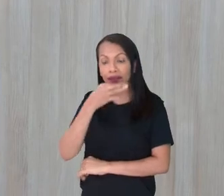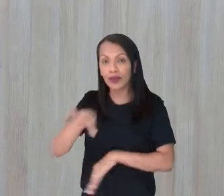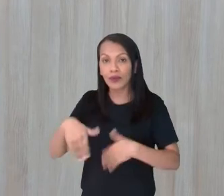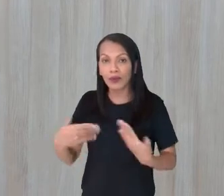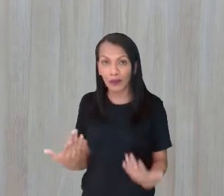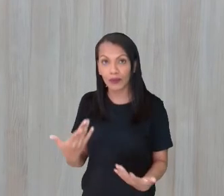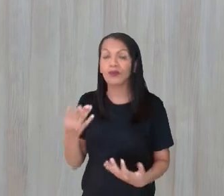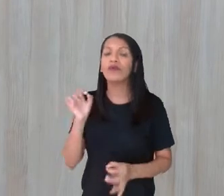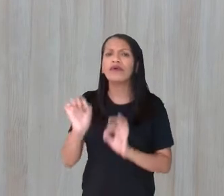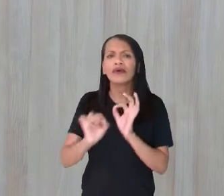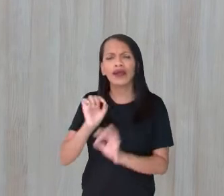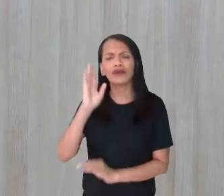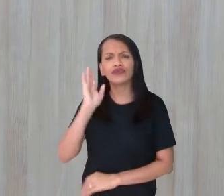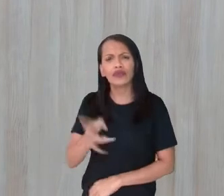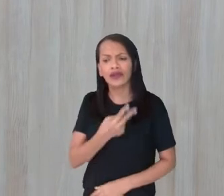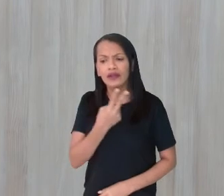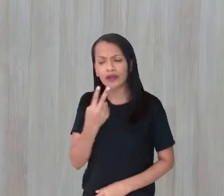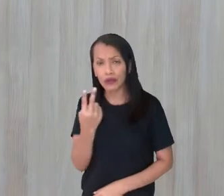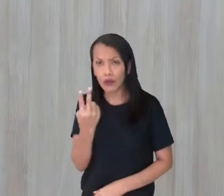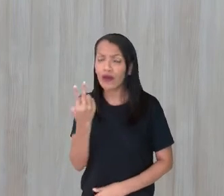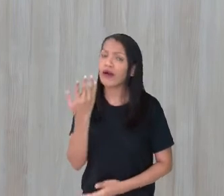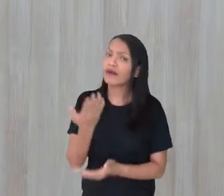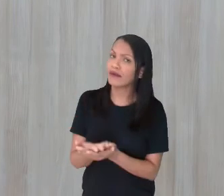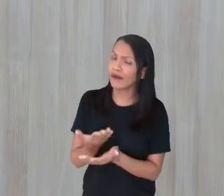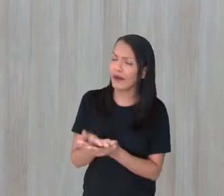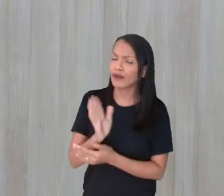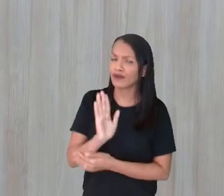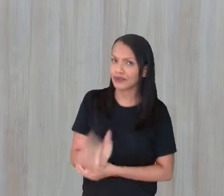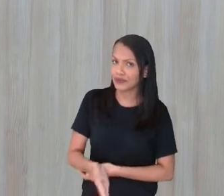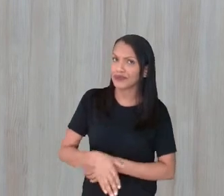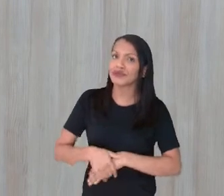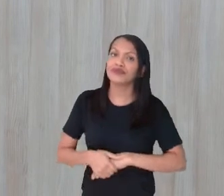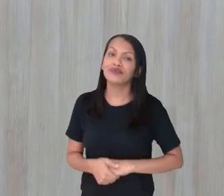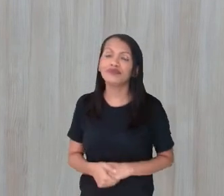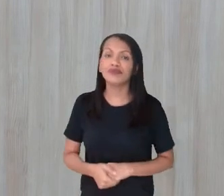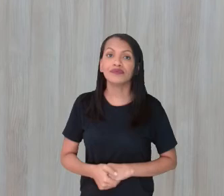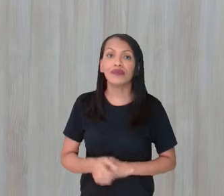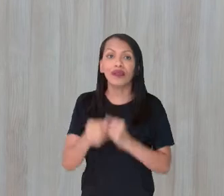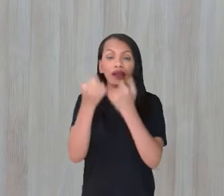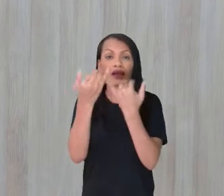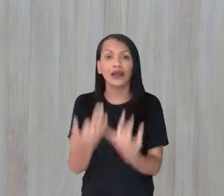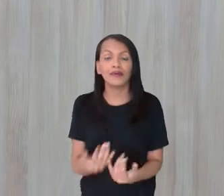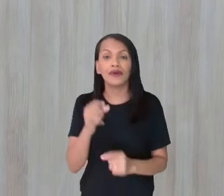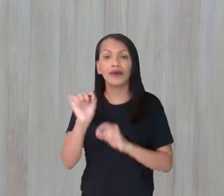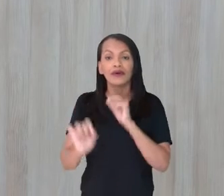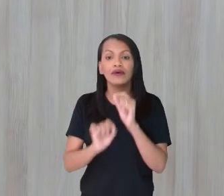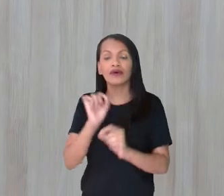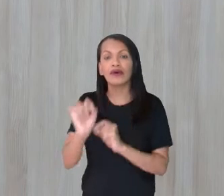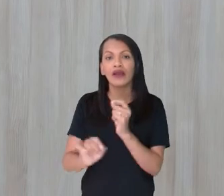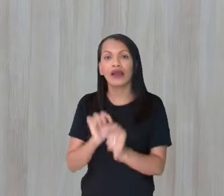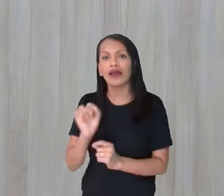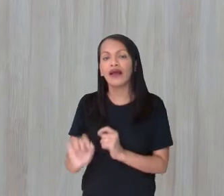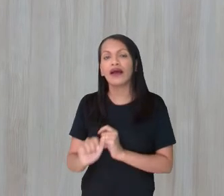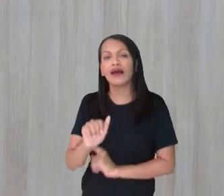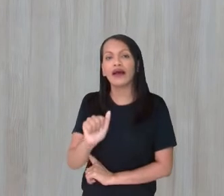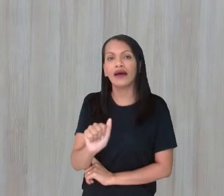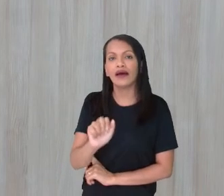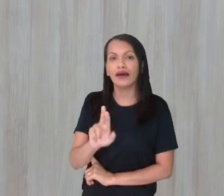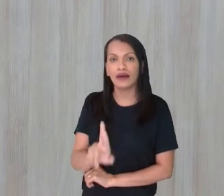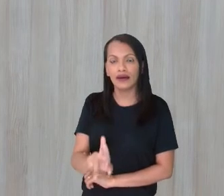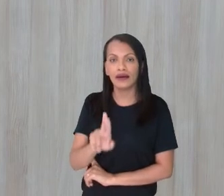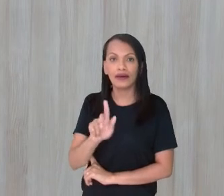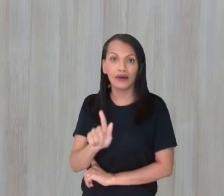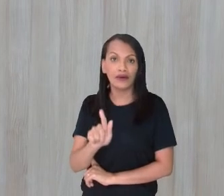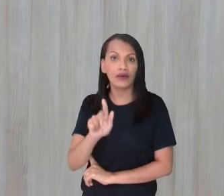já vem há 2 aulas, praticamente, falando de argumentação. E a gente